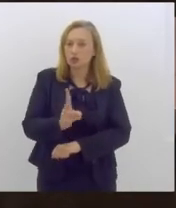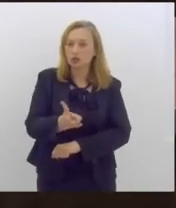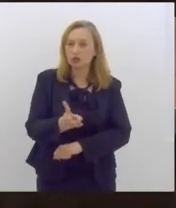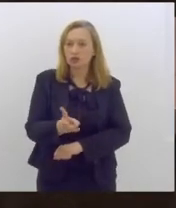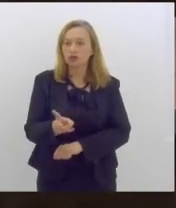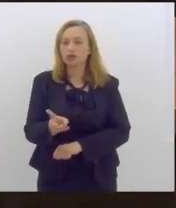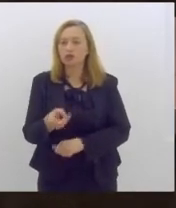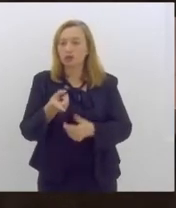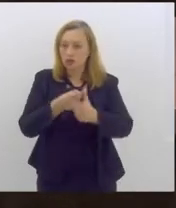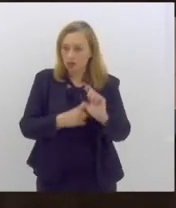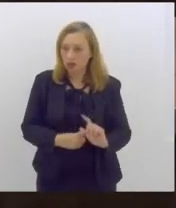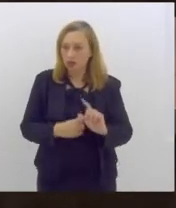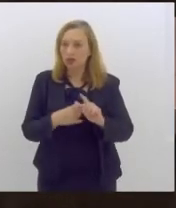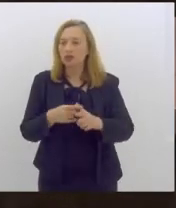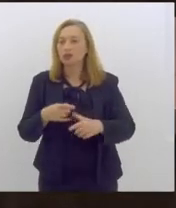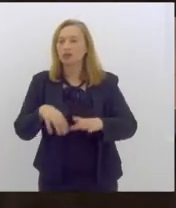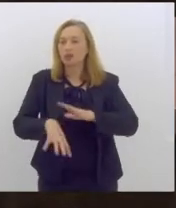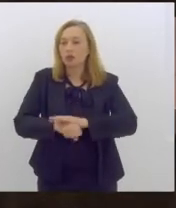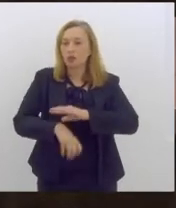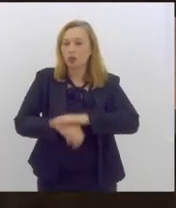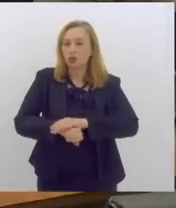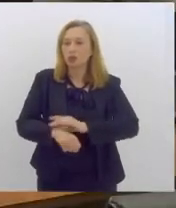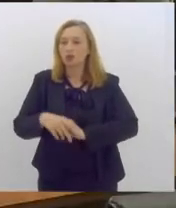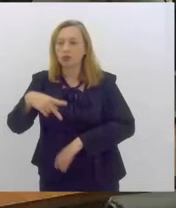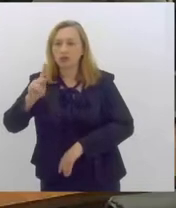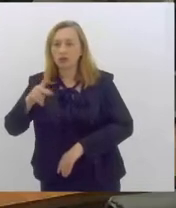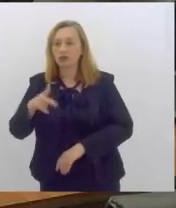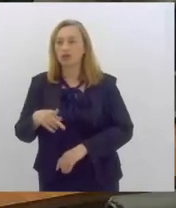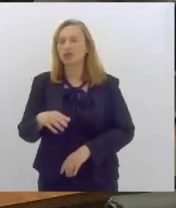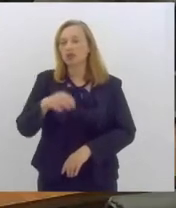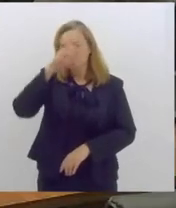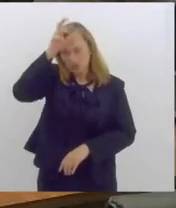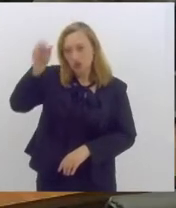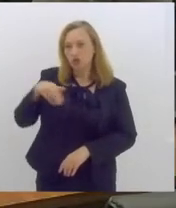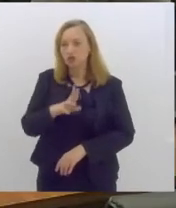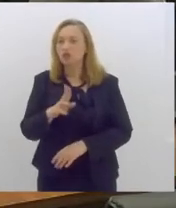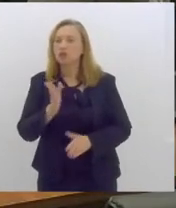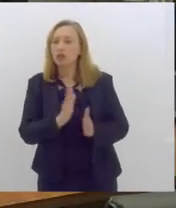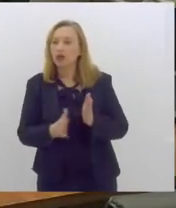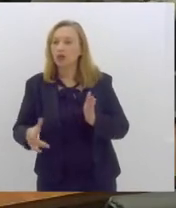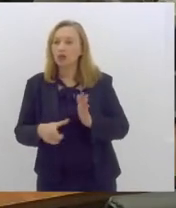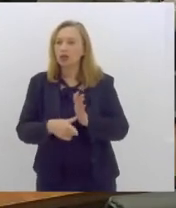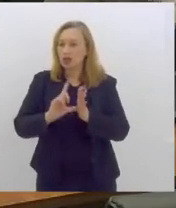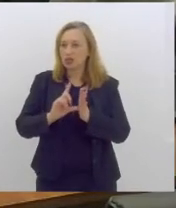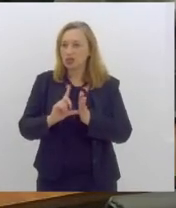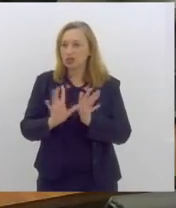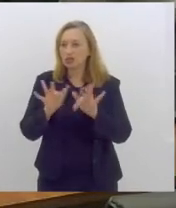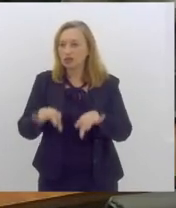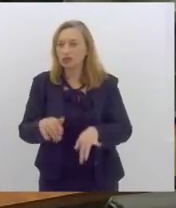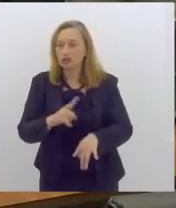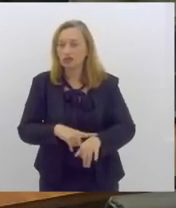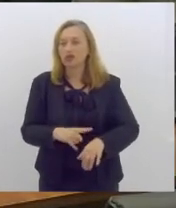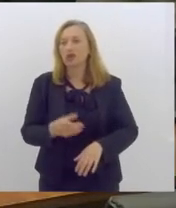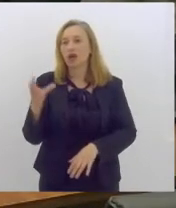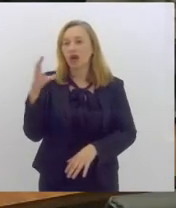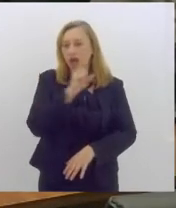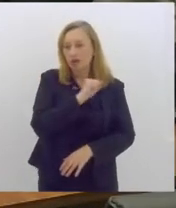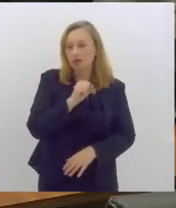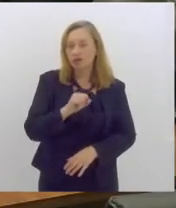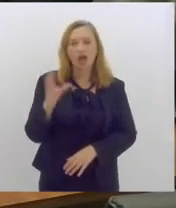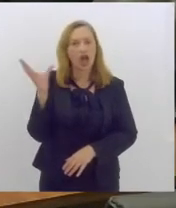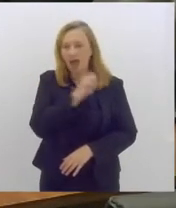muito dependente da exploração do petróleo que azul é pela ordem do expediente final é bem